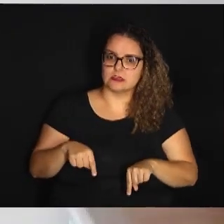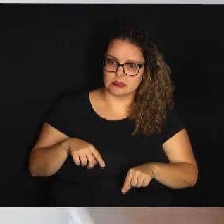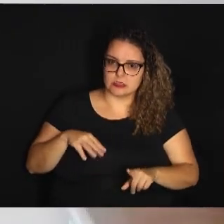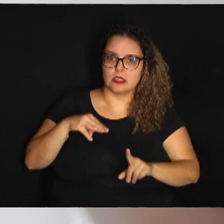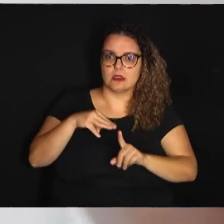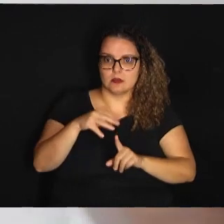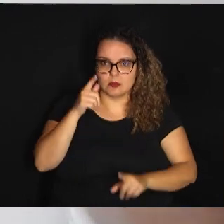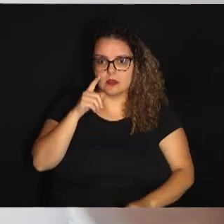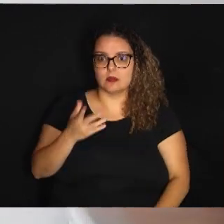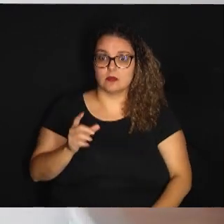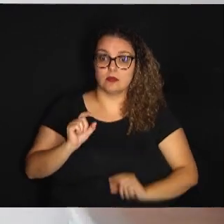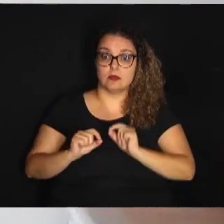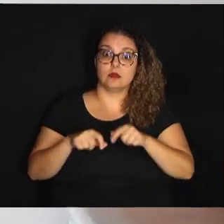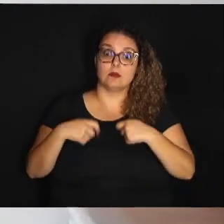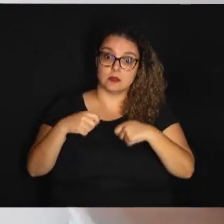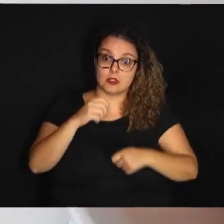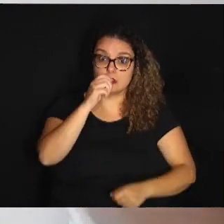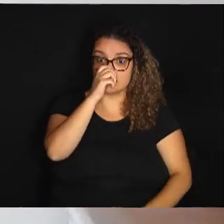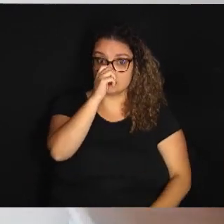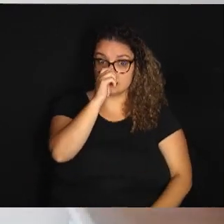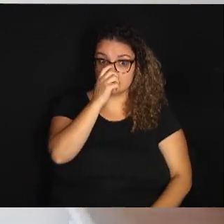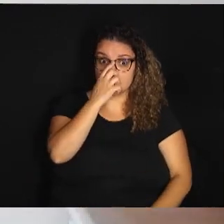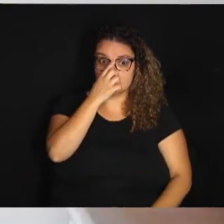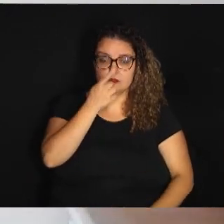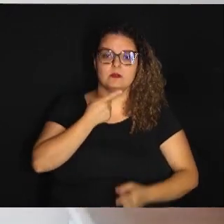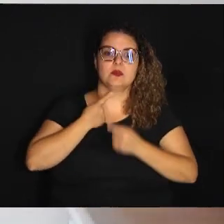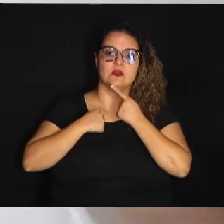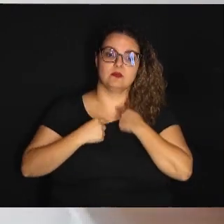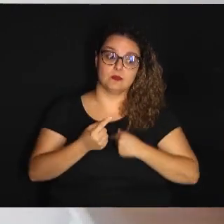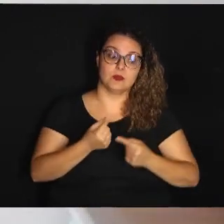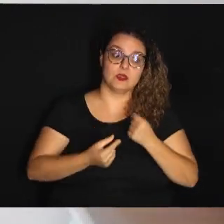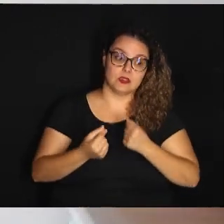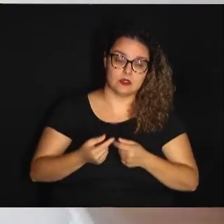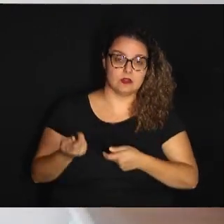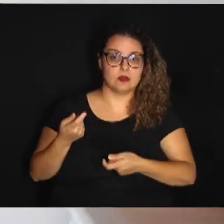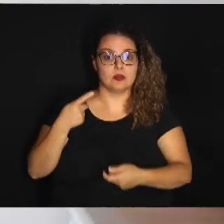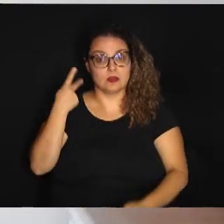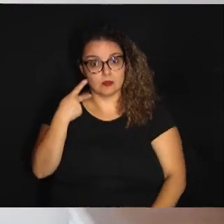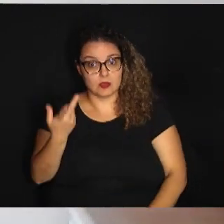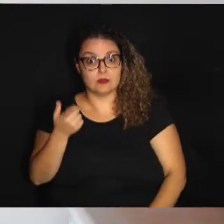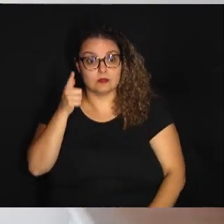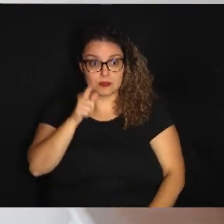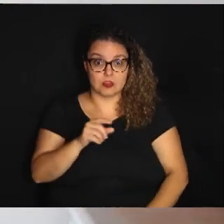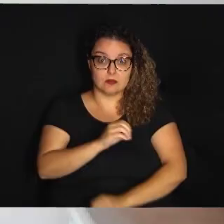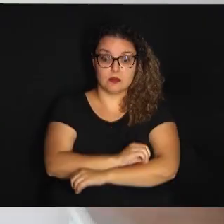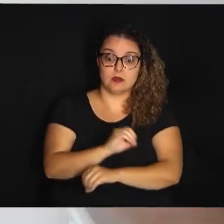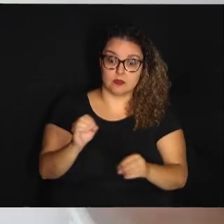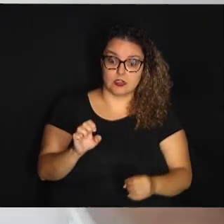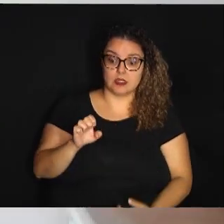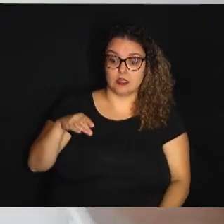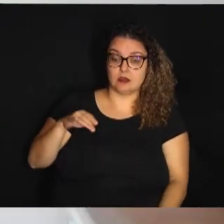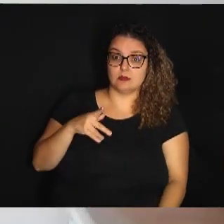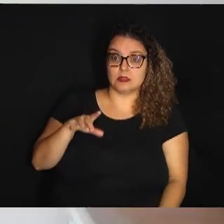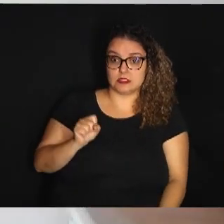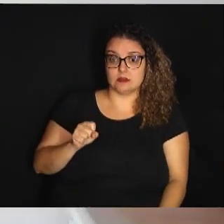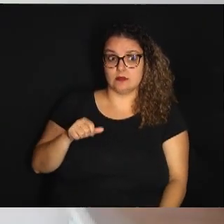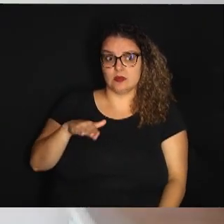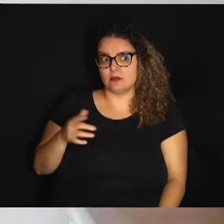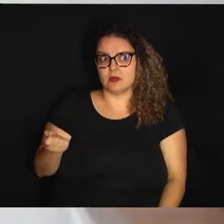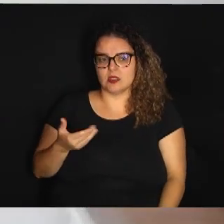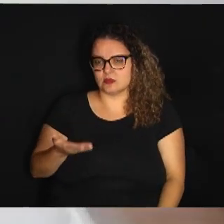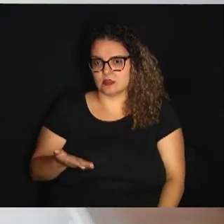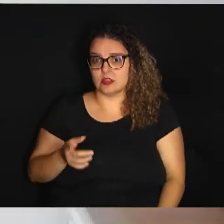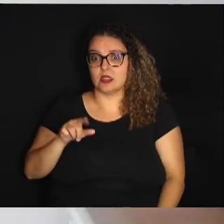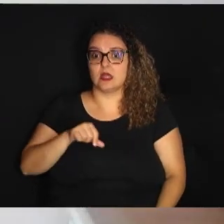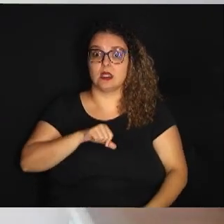de se atingir. O que é necessário é uma vontade econômica e política para que, se de fato, a gente consiga zerar as